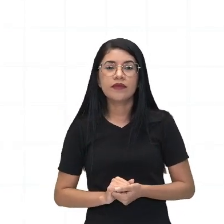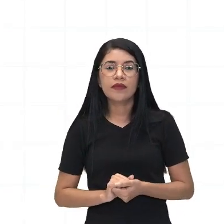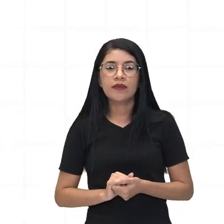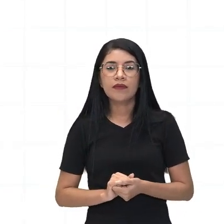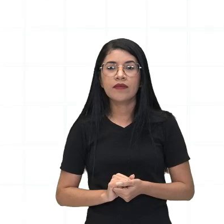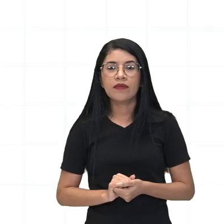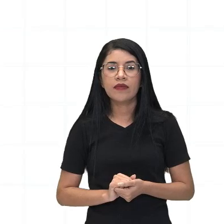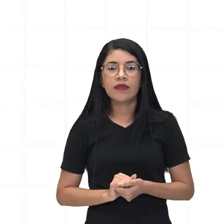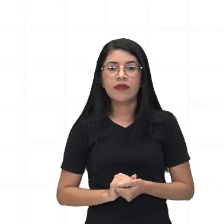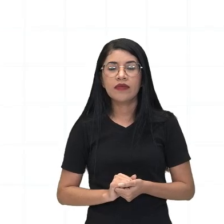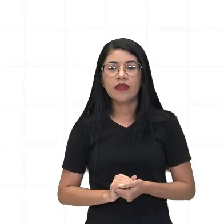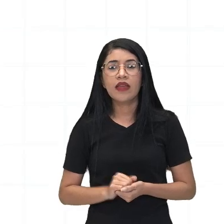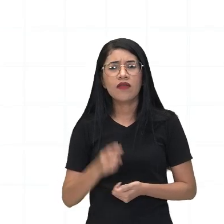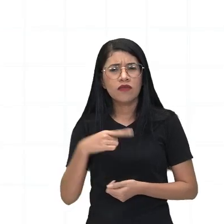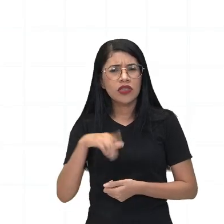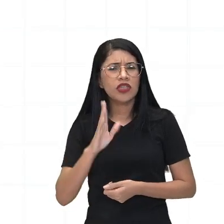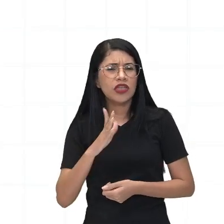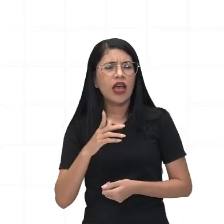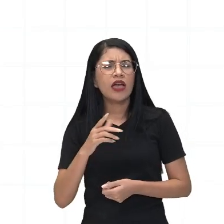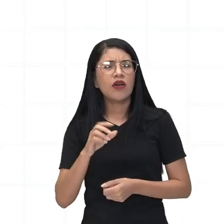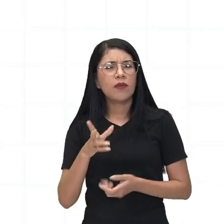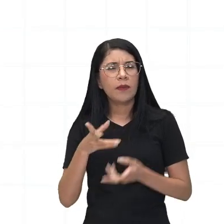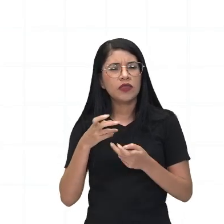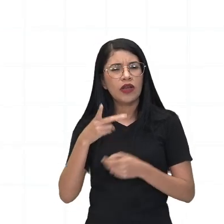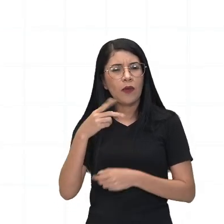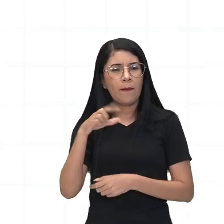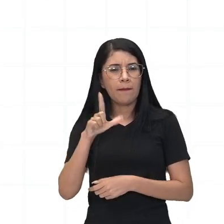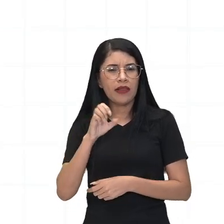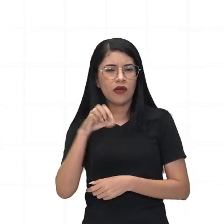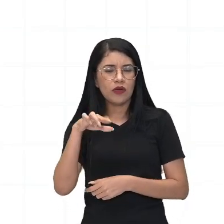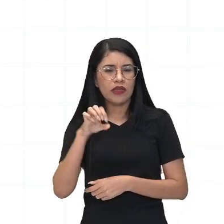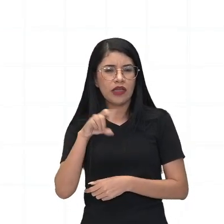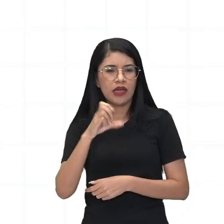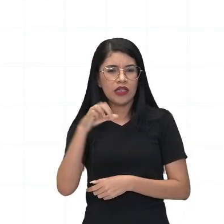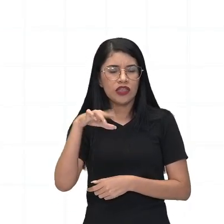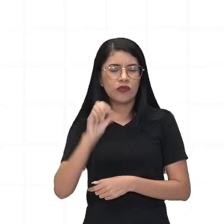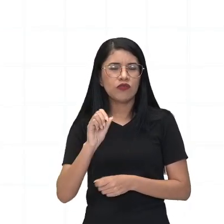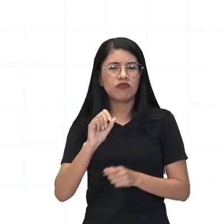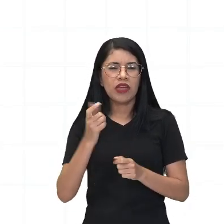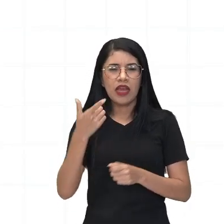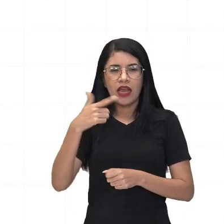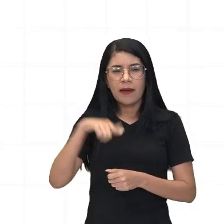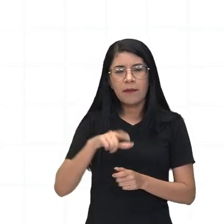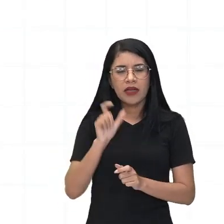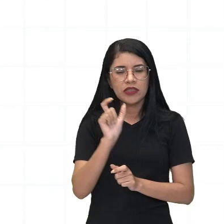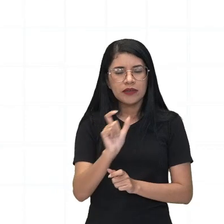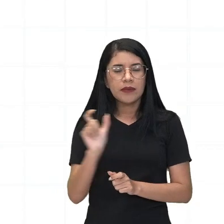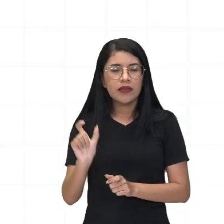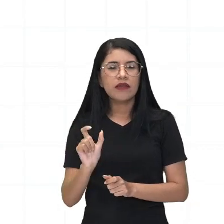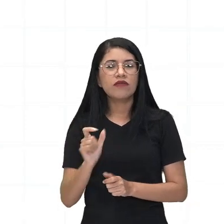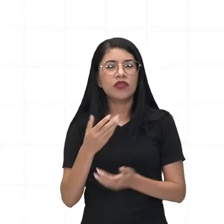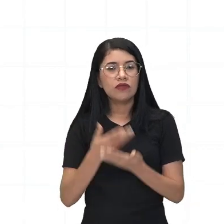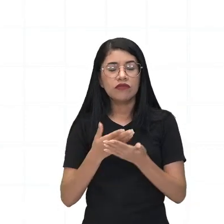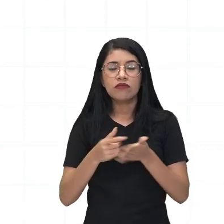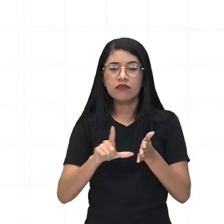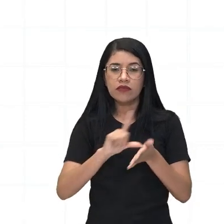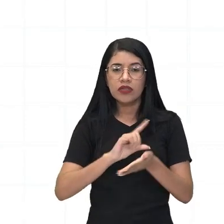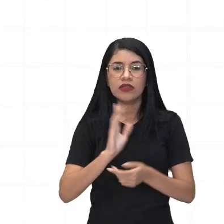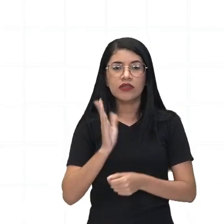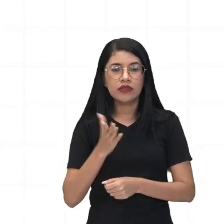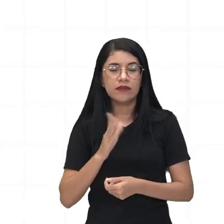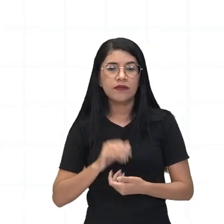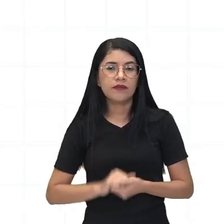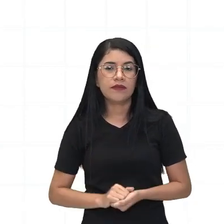E certamente vocês já ouviram falar de pleonasmo vicioso em outras séries aqui de língua portuguesa, com